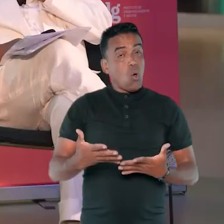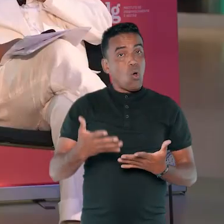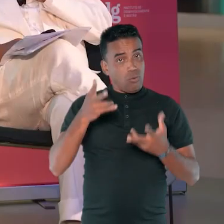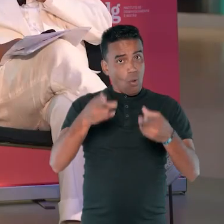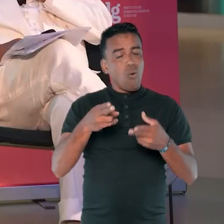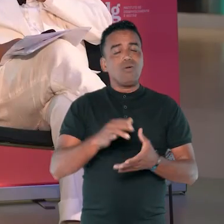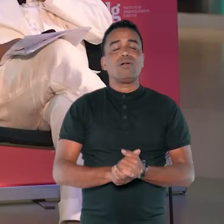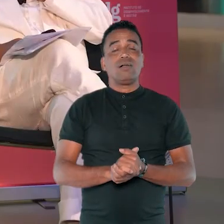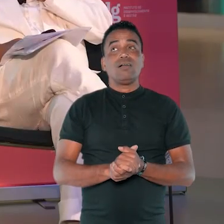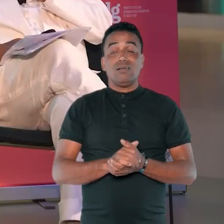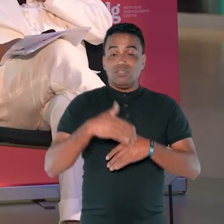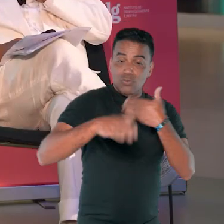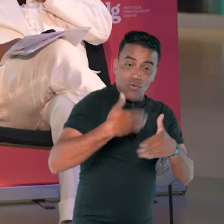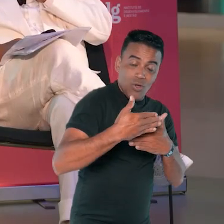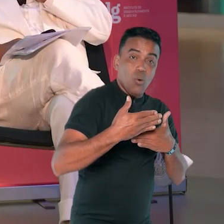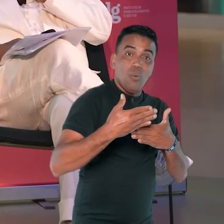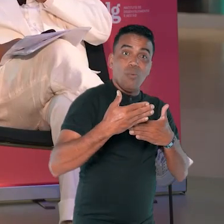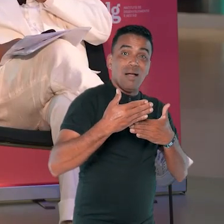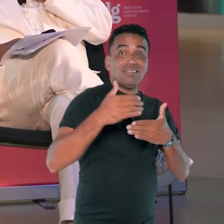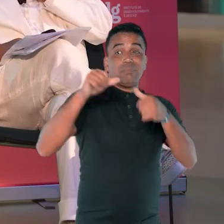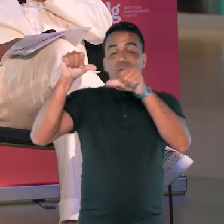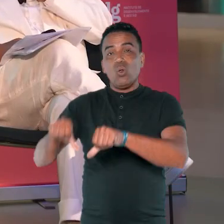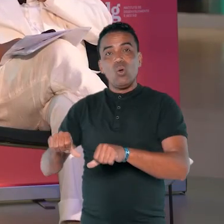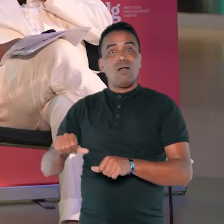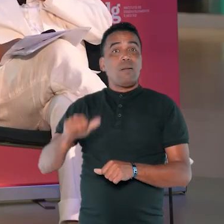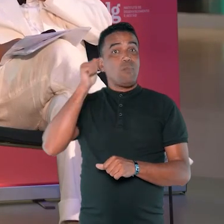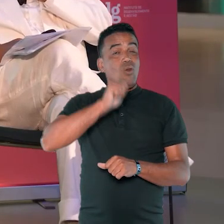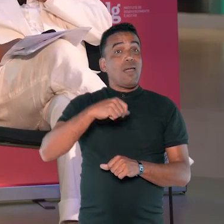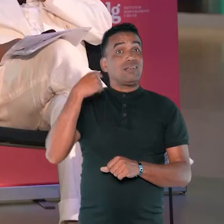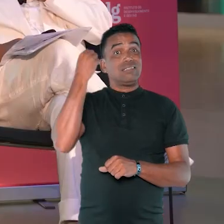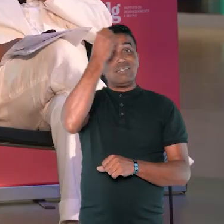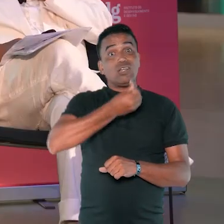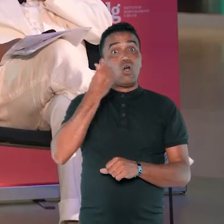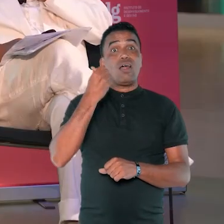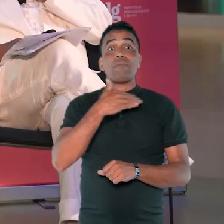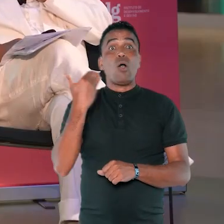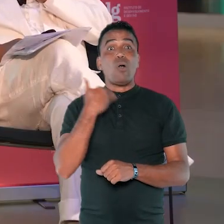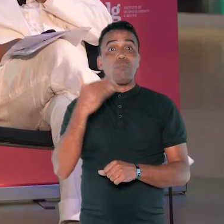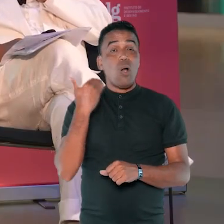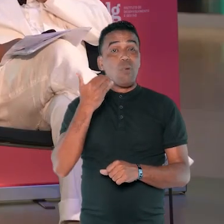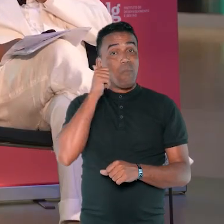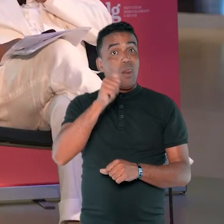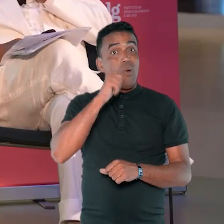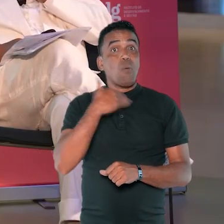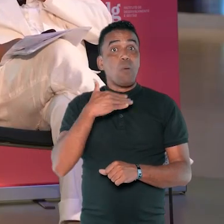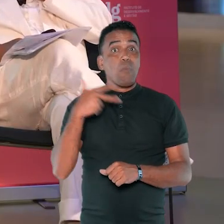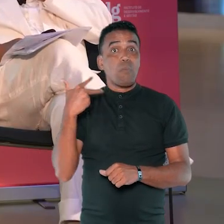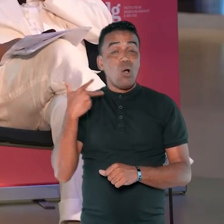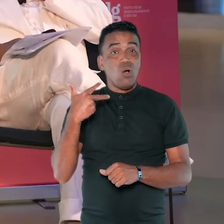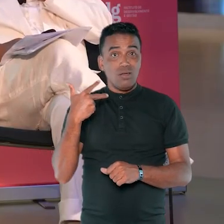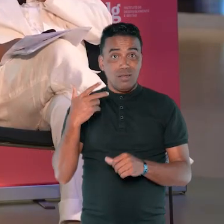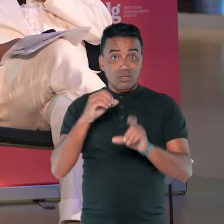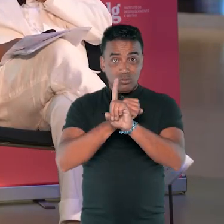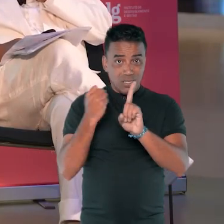algumas coisas e pioramos em outras. Um país que mata uma mulher a cada 6 horas por ser mulher, convenhamos que não é uma sociedade nem livre, nem